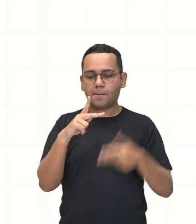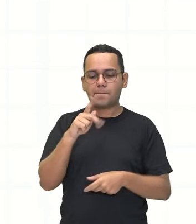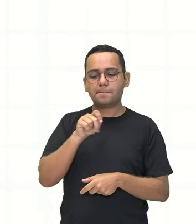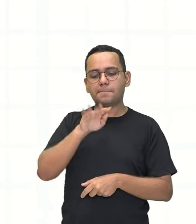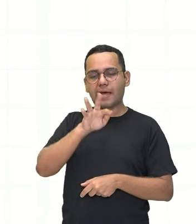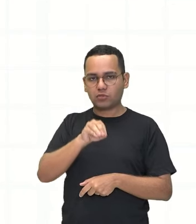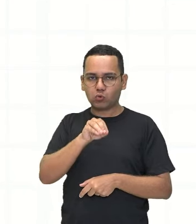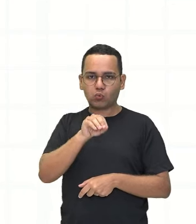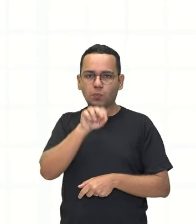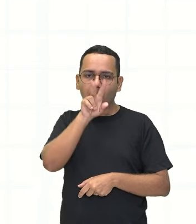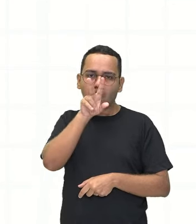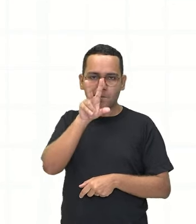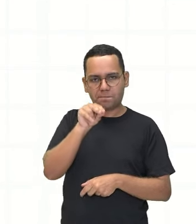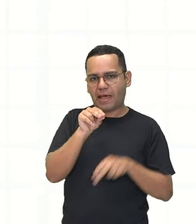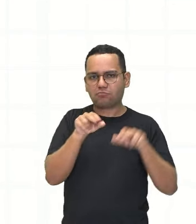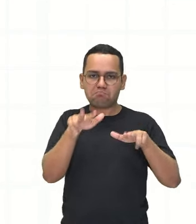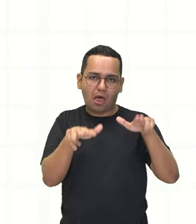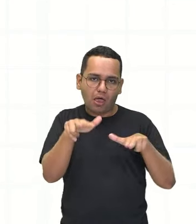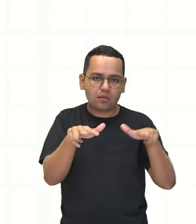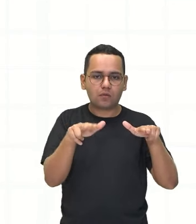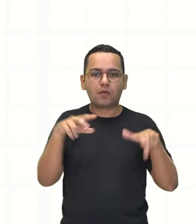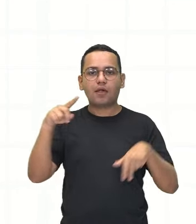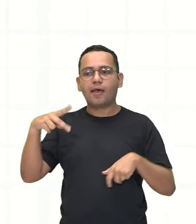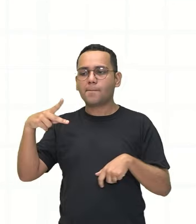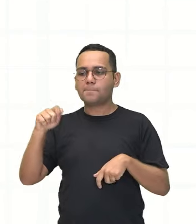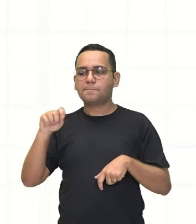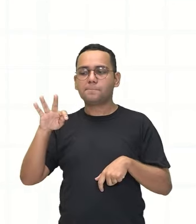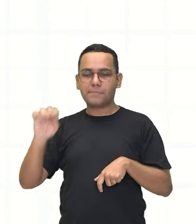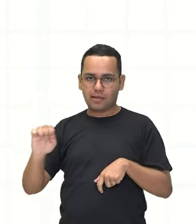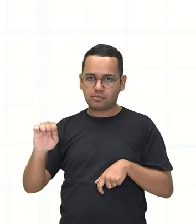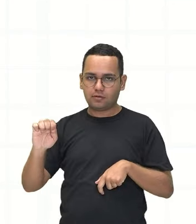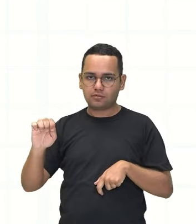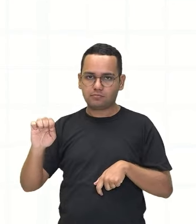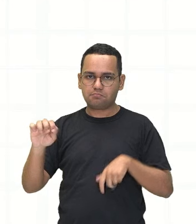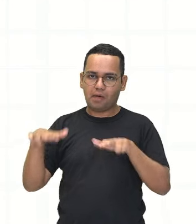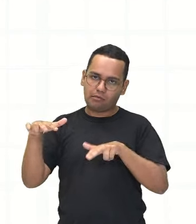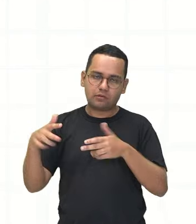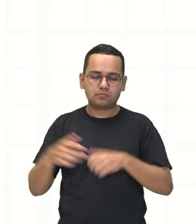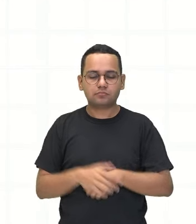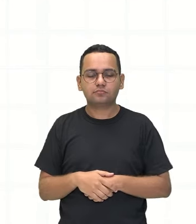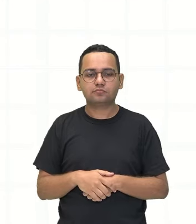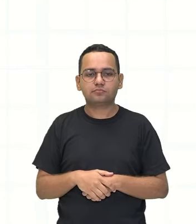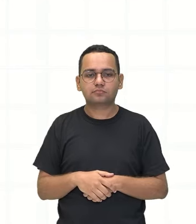Observem, né, que dependendo aí do tipo do substantivo,